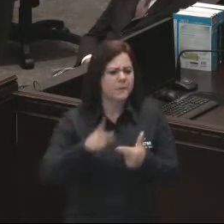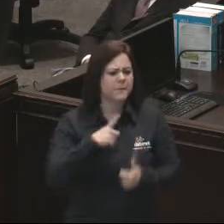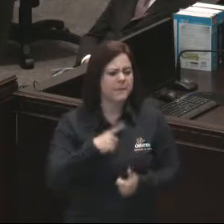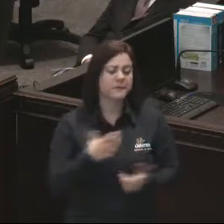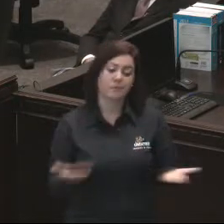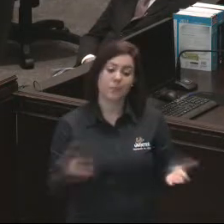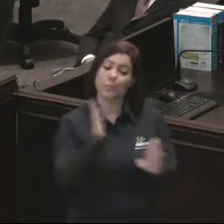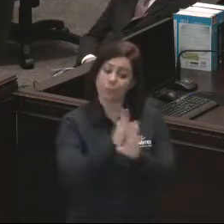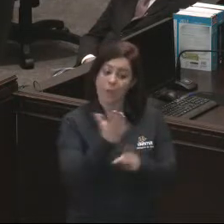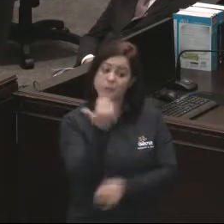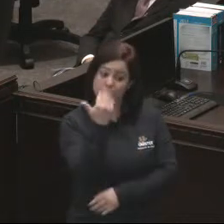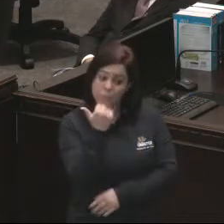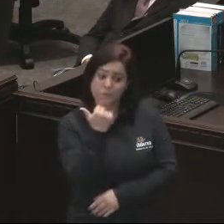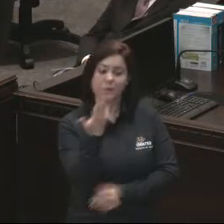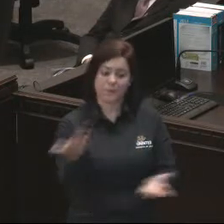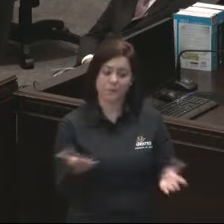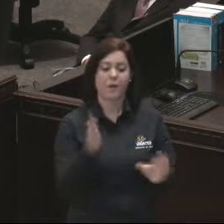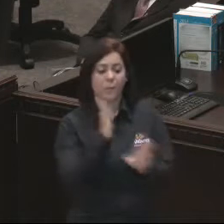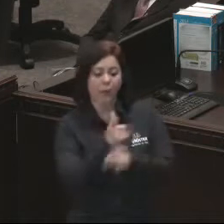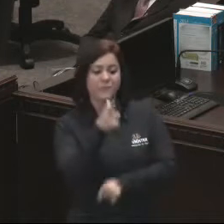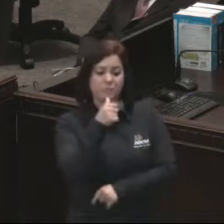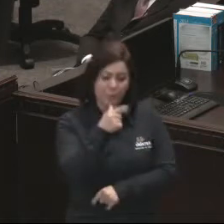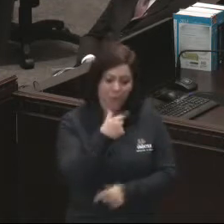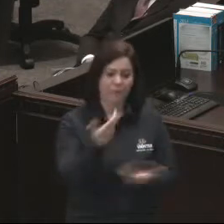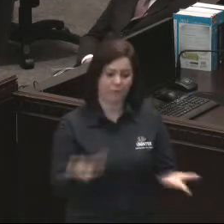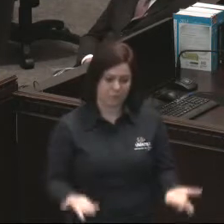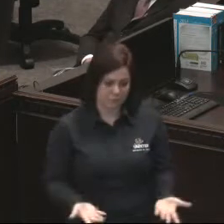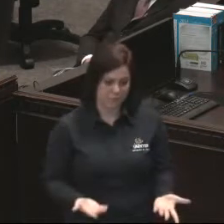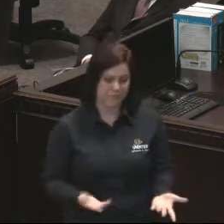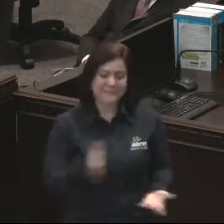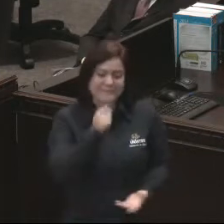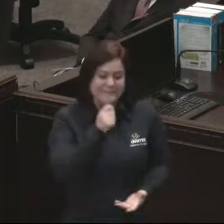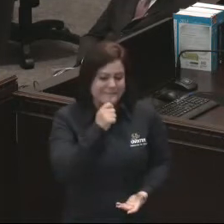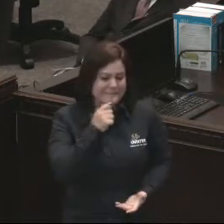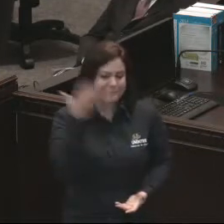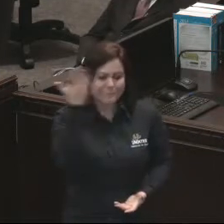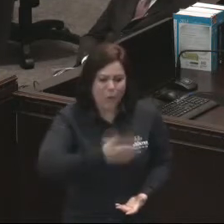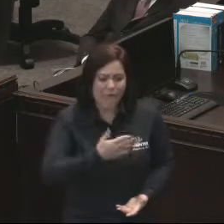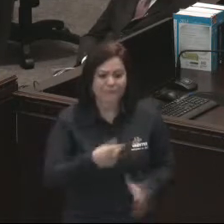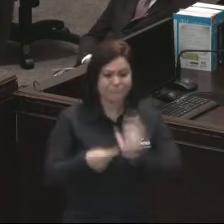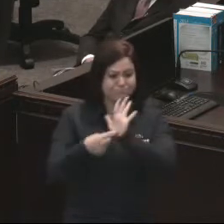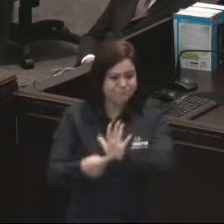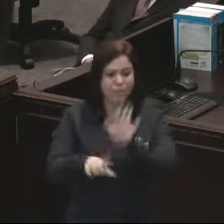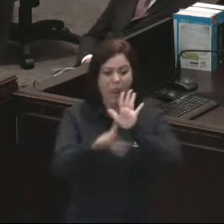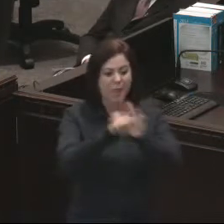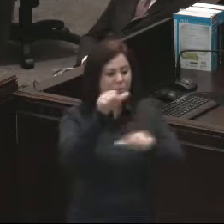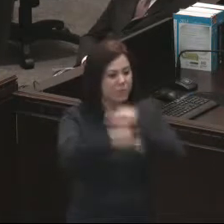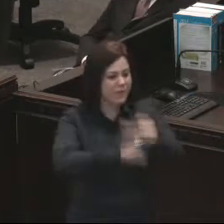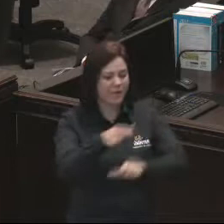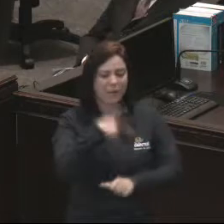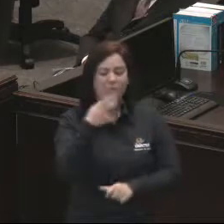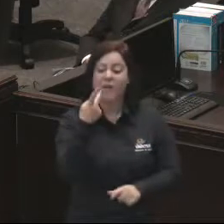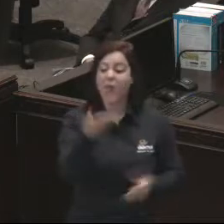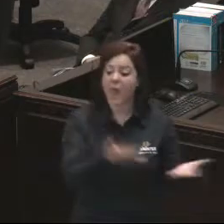do alimento ou da ingestão de água. Mas isso é um problema que a gente não consegue atingir, por exemplo, de mudar uma legislação, porque a gente não pode